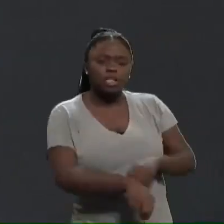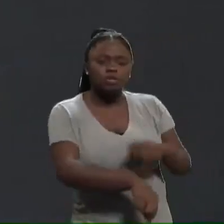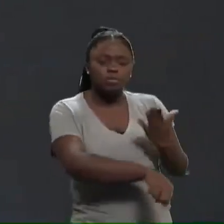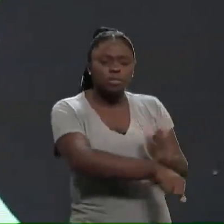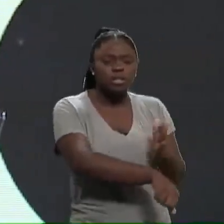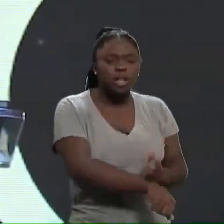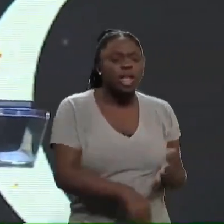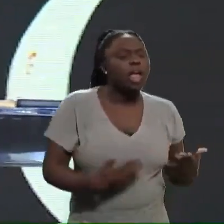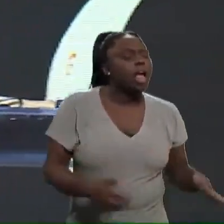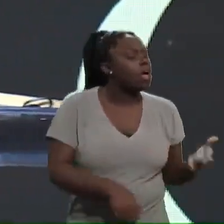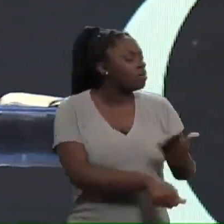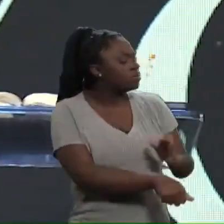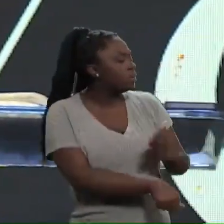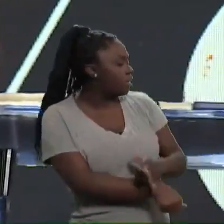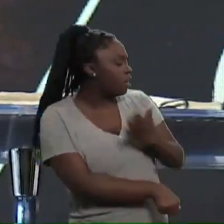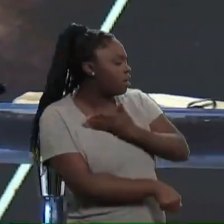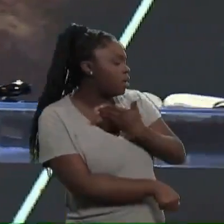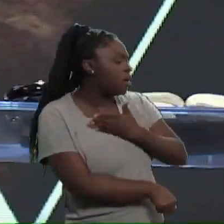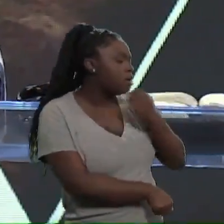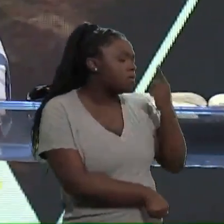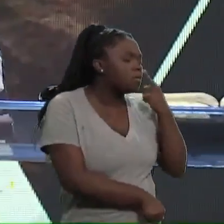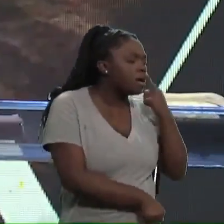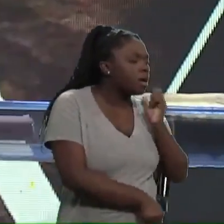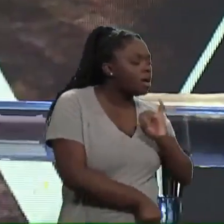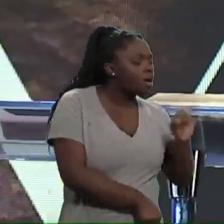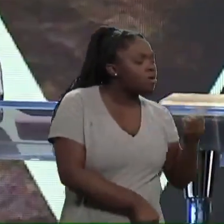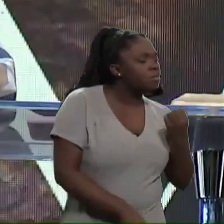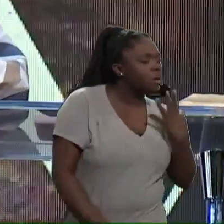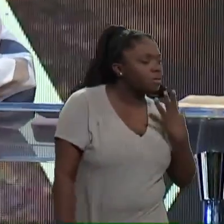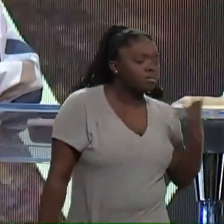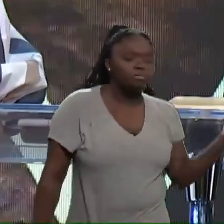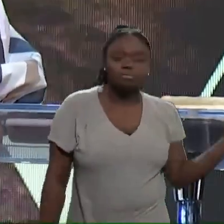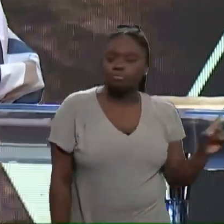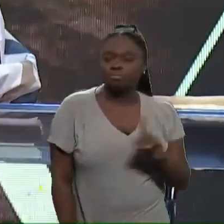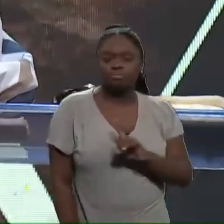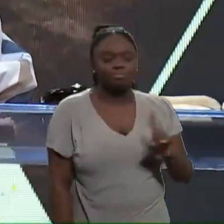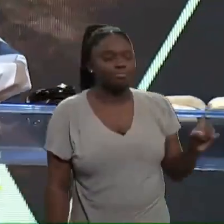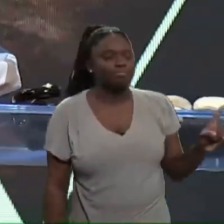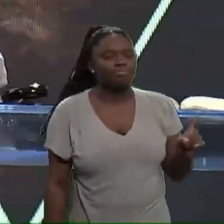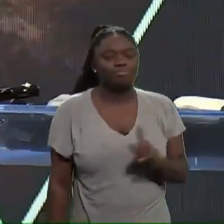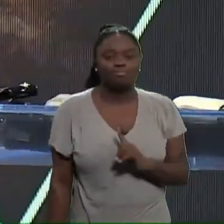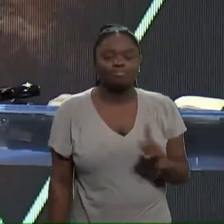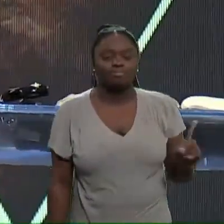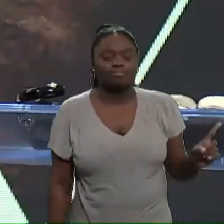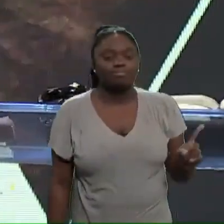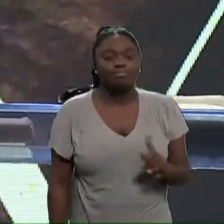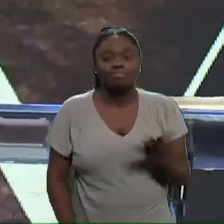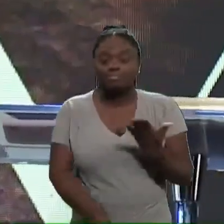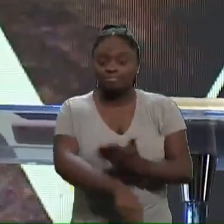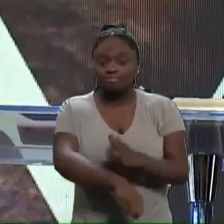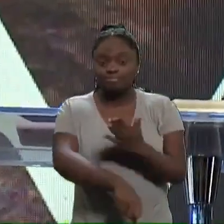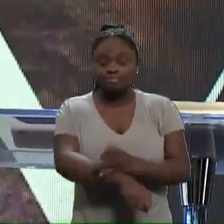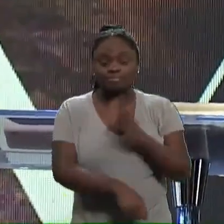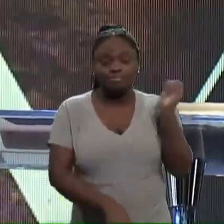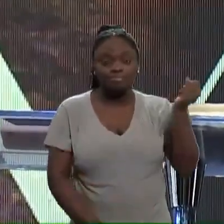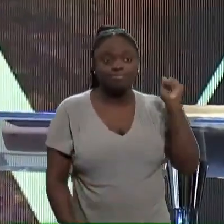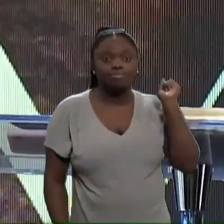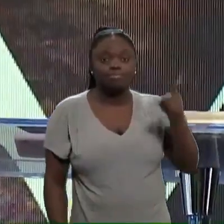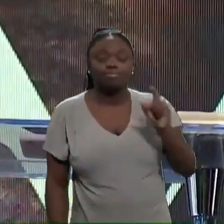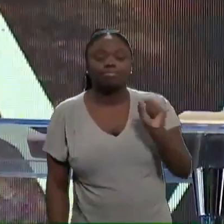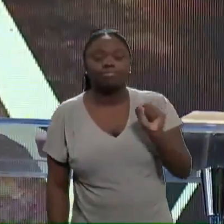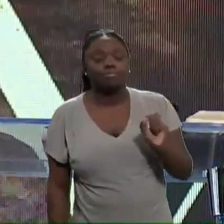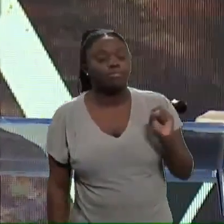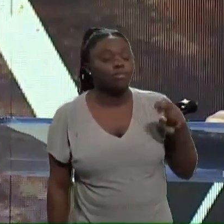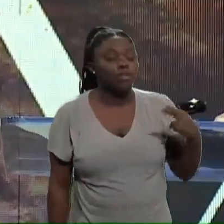vamos treinar com um amigo aqui para ver se eu sou bom de espada, mas ele não vai me matar. Não, o treinamento de Davi era: ou